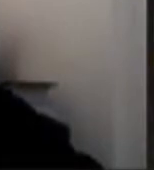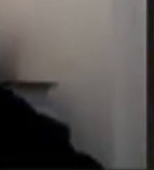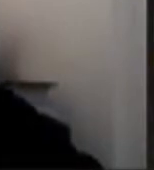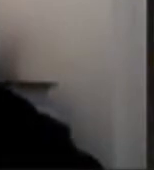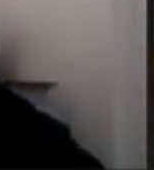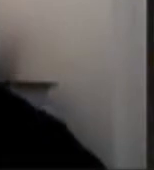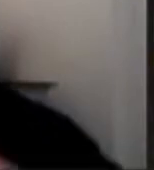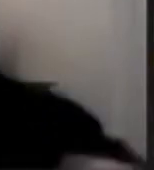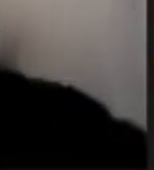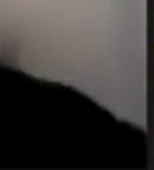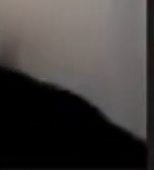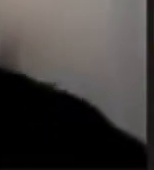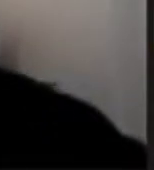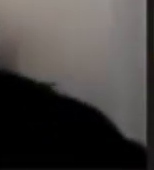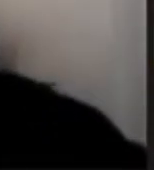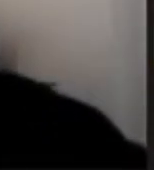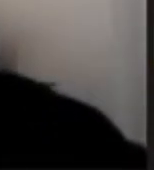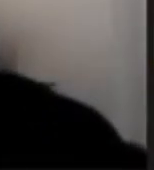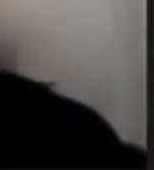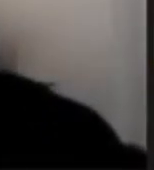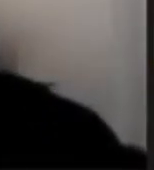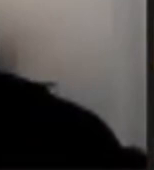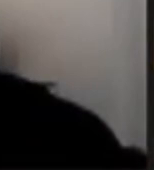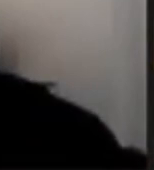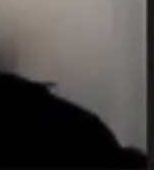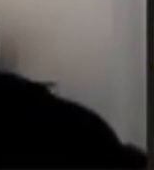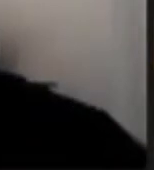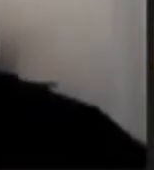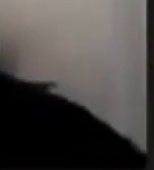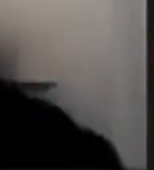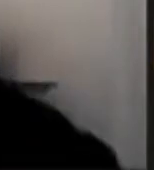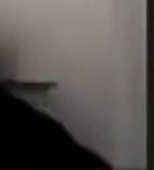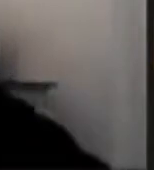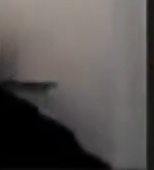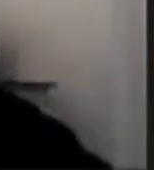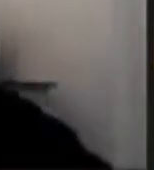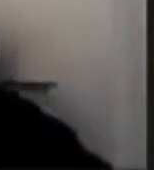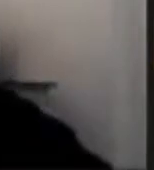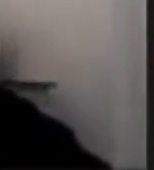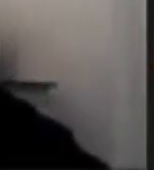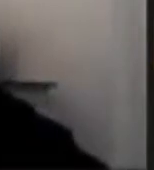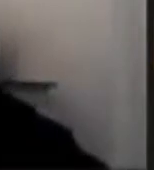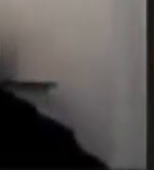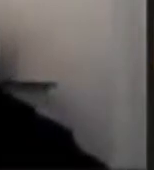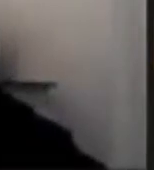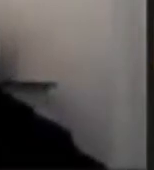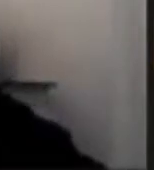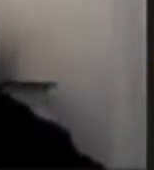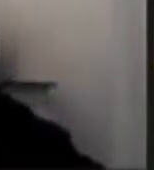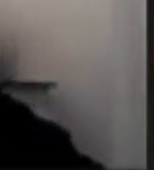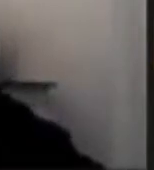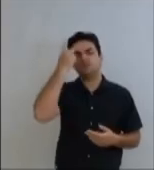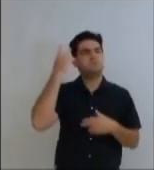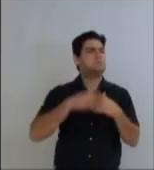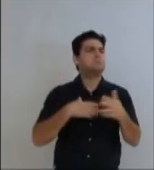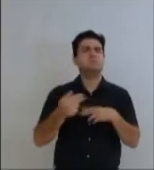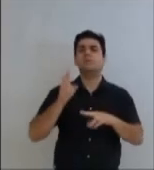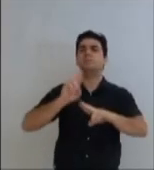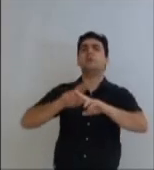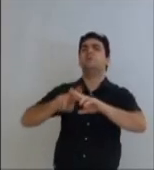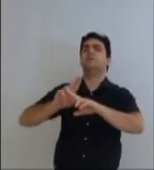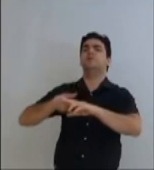privilegiado desautoriza a prisão preventiva Sem Análise concreta de alguns requisitos previstos no código de processo penal